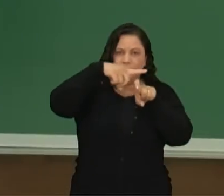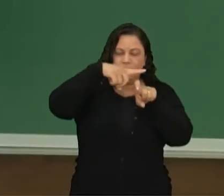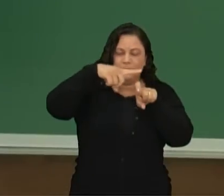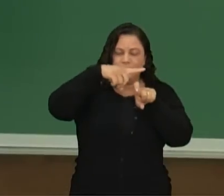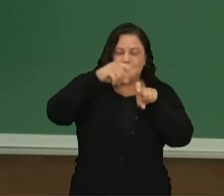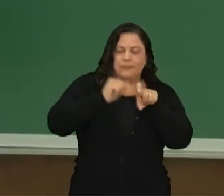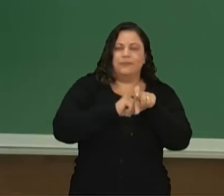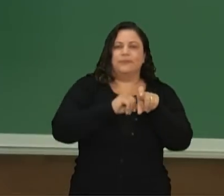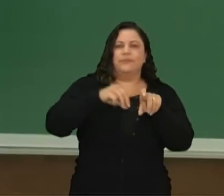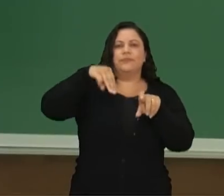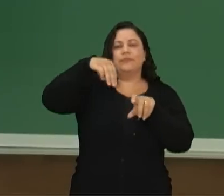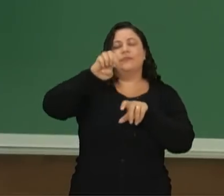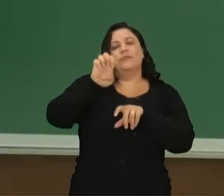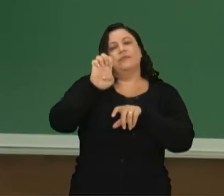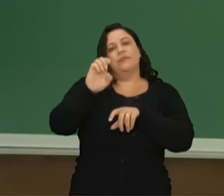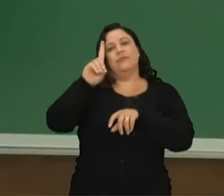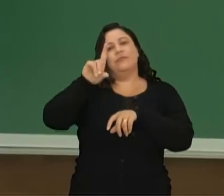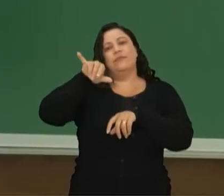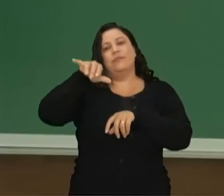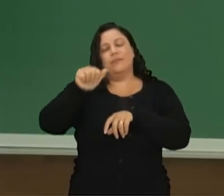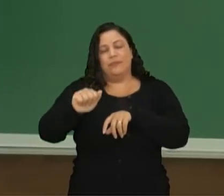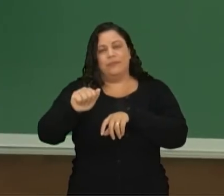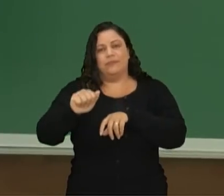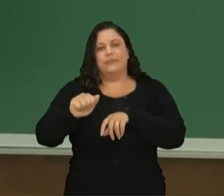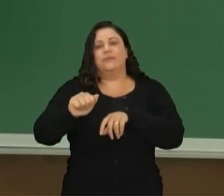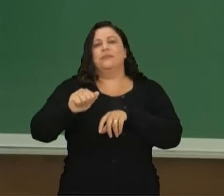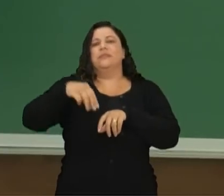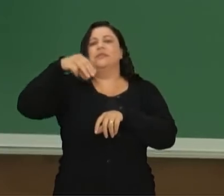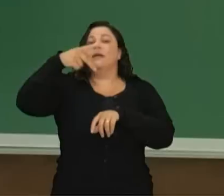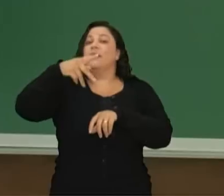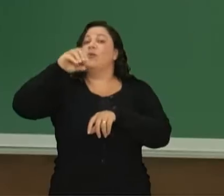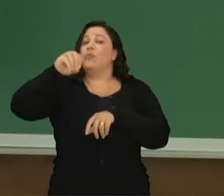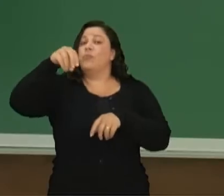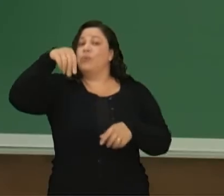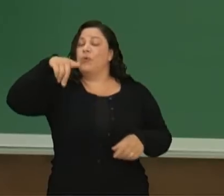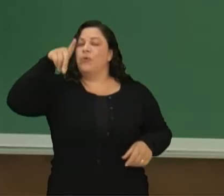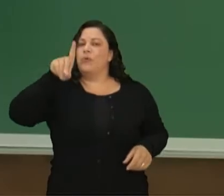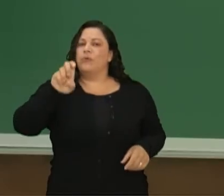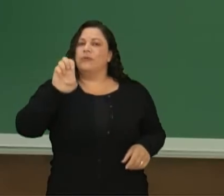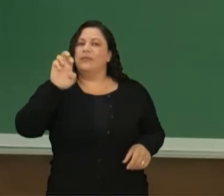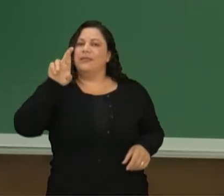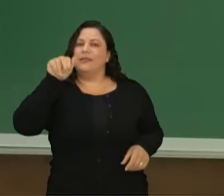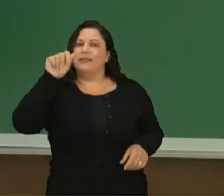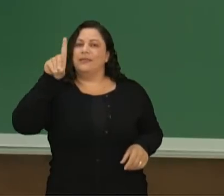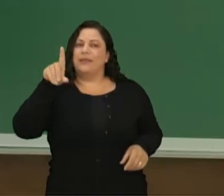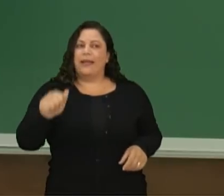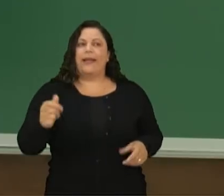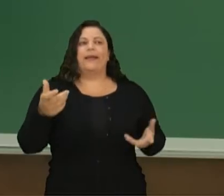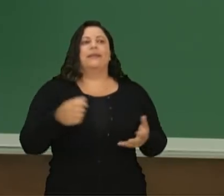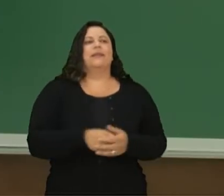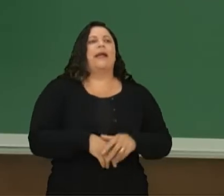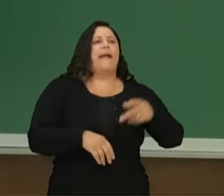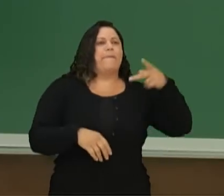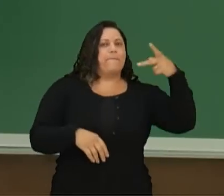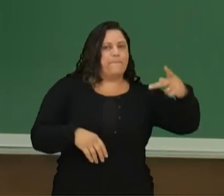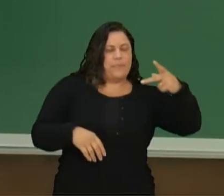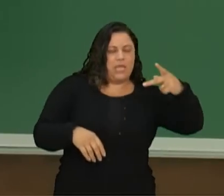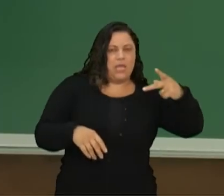média aritmética ponderada. O P quer dizer os pesos, né? E o x